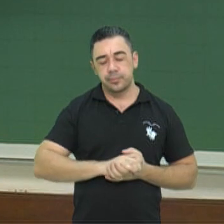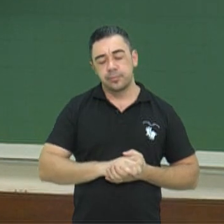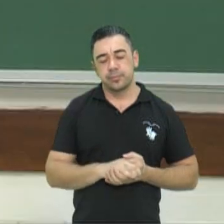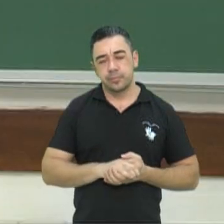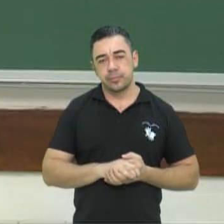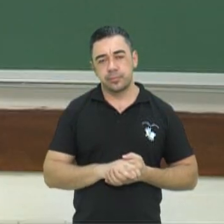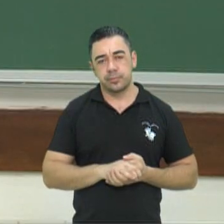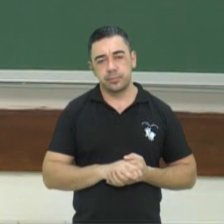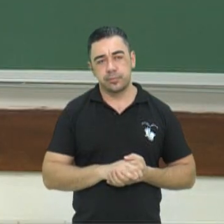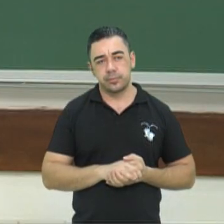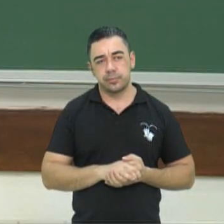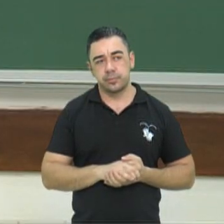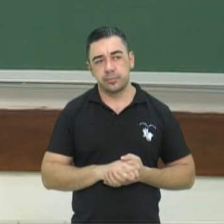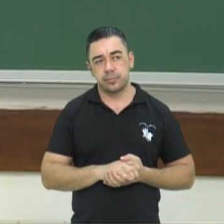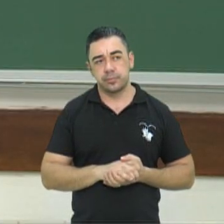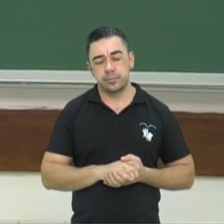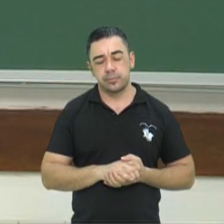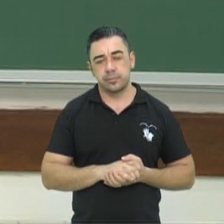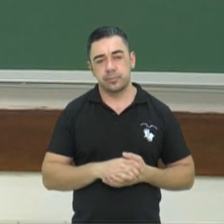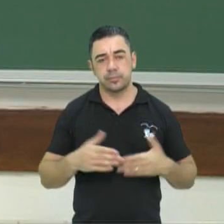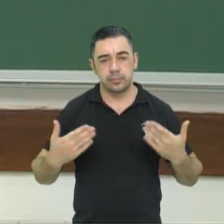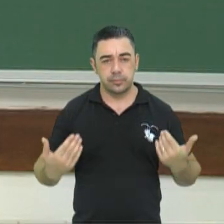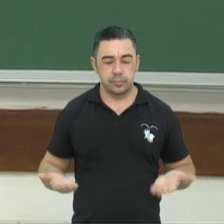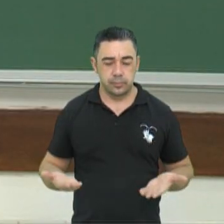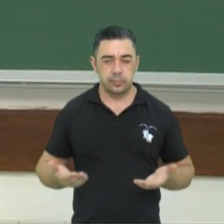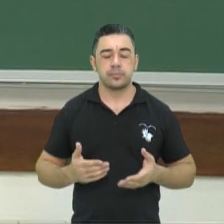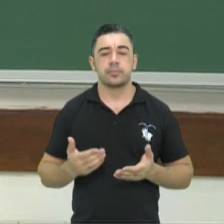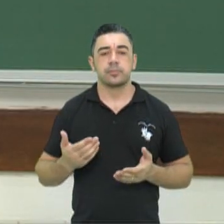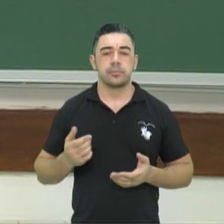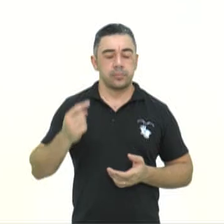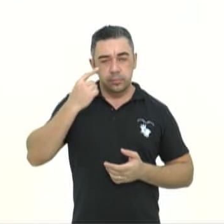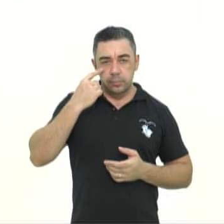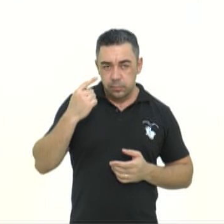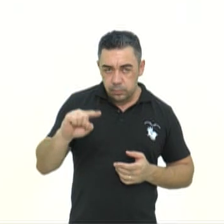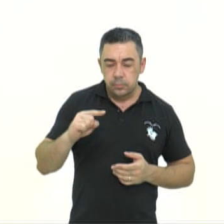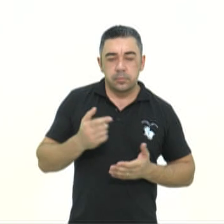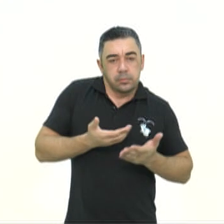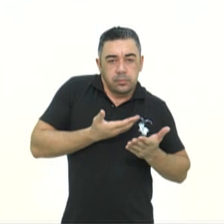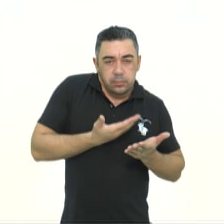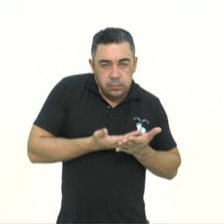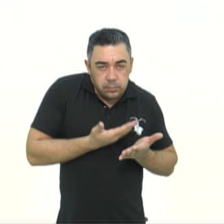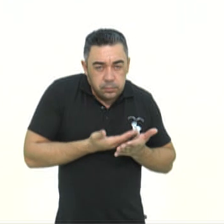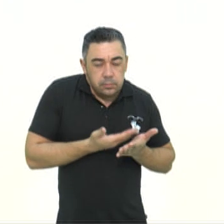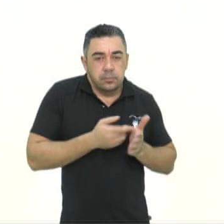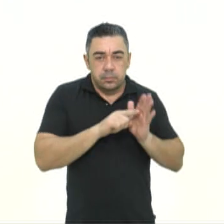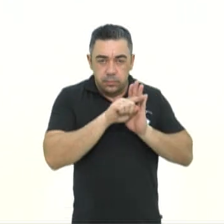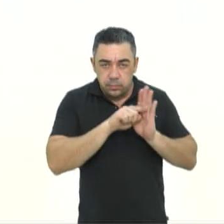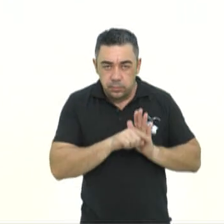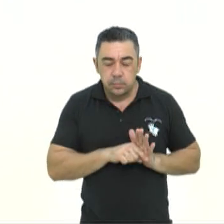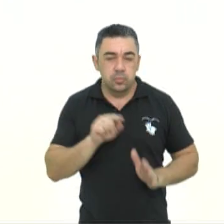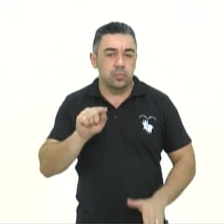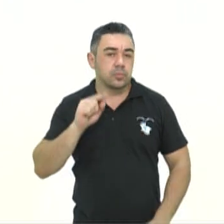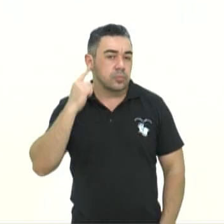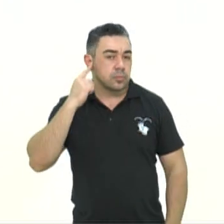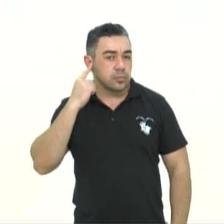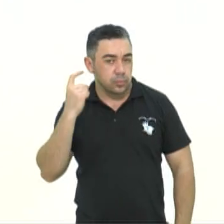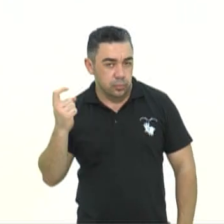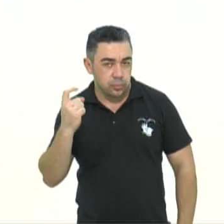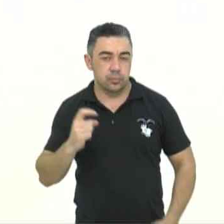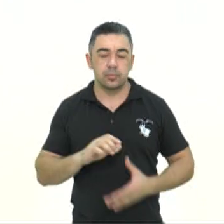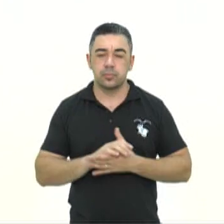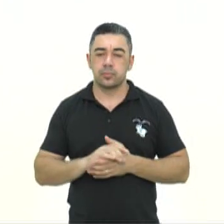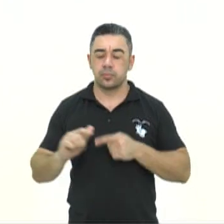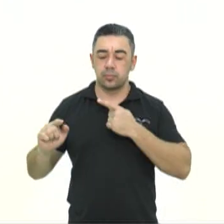na aula de hoje. Então, mapeando e estudando sonoridades. Não